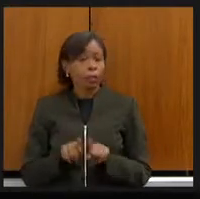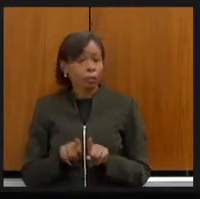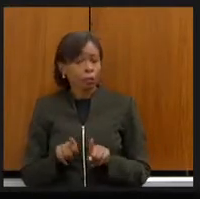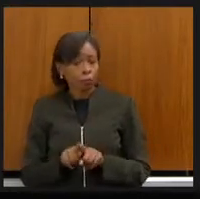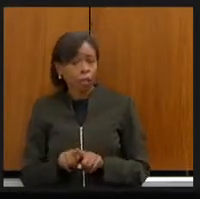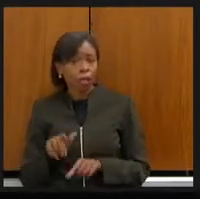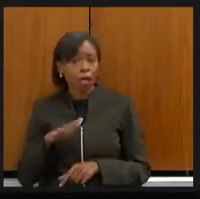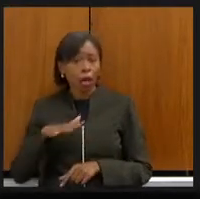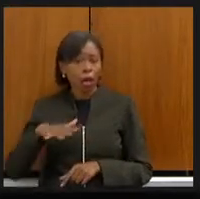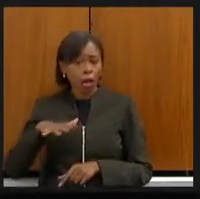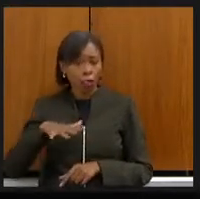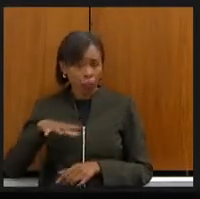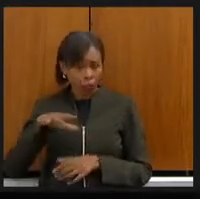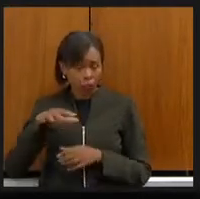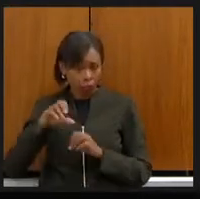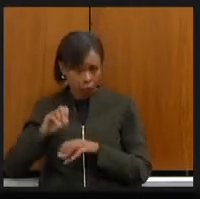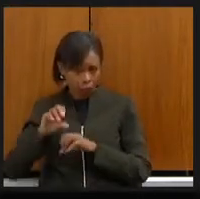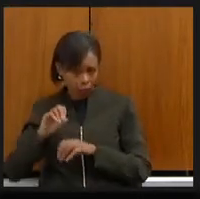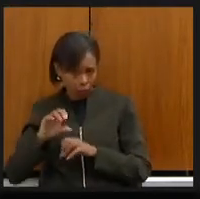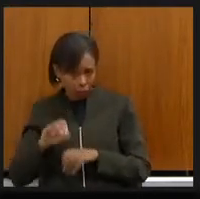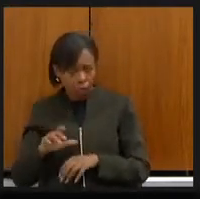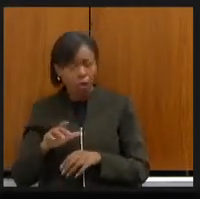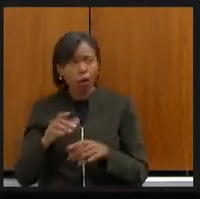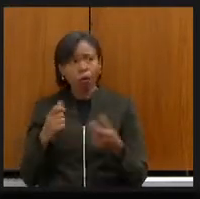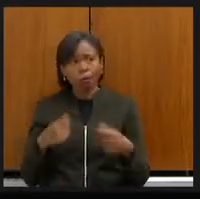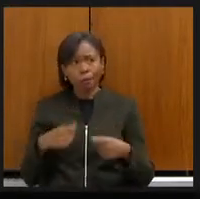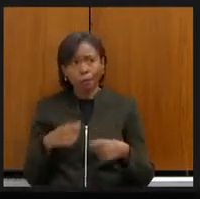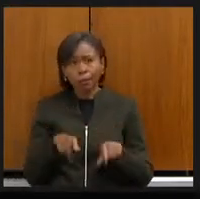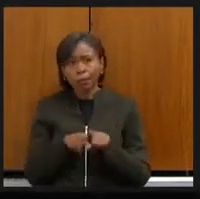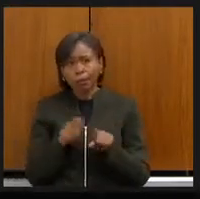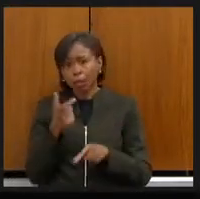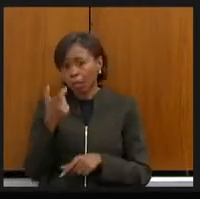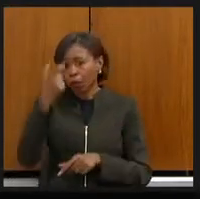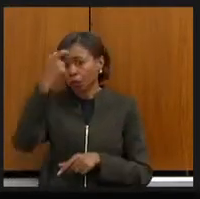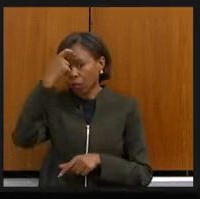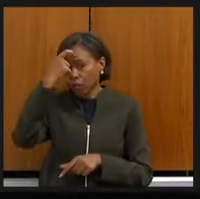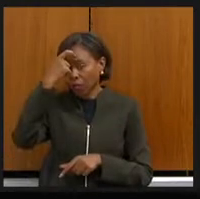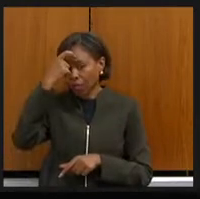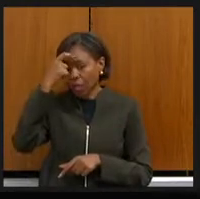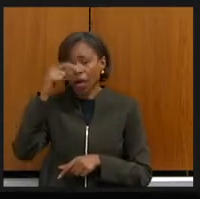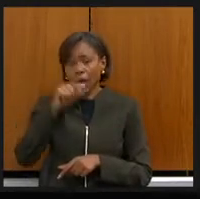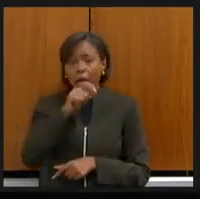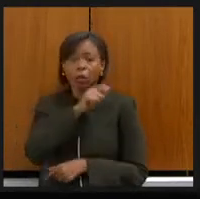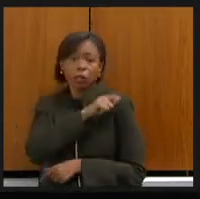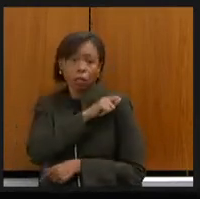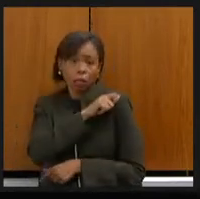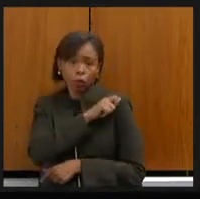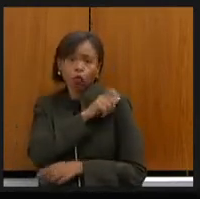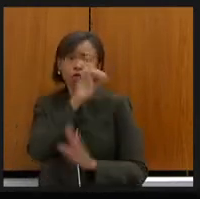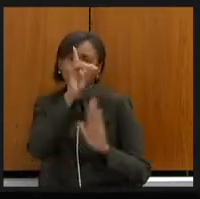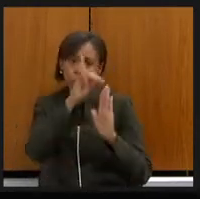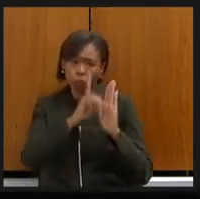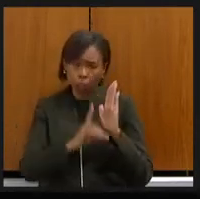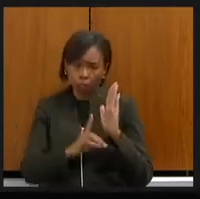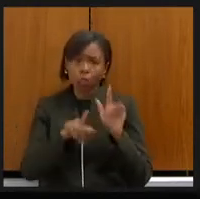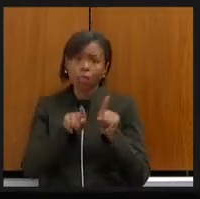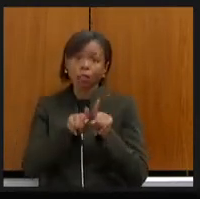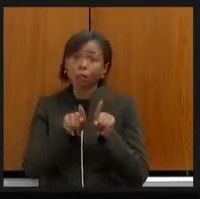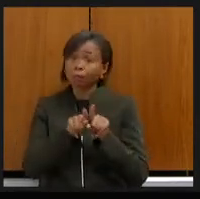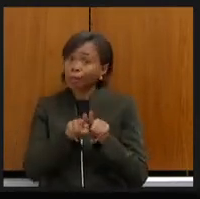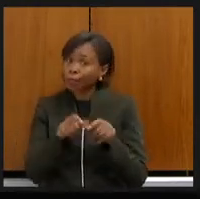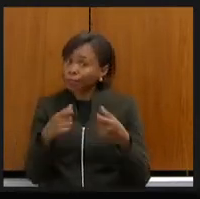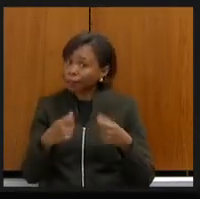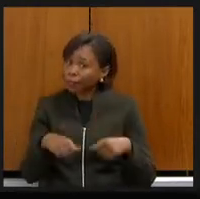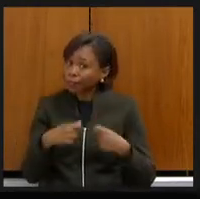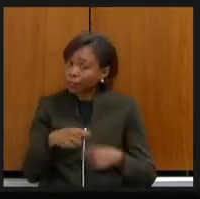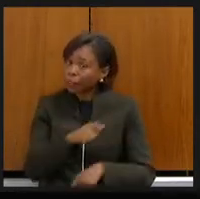Educacional não só na conscientização do Estudante quanto aos seus direitos mas os estudantes também